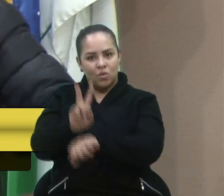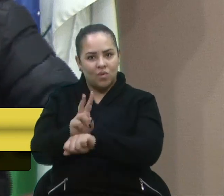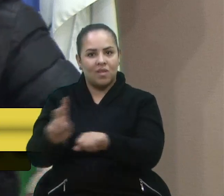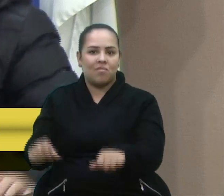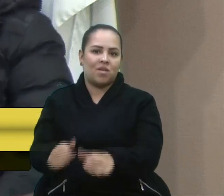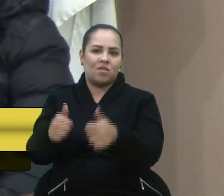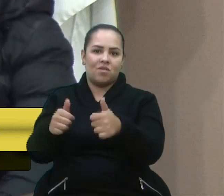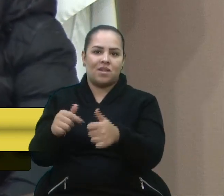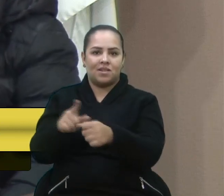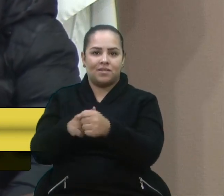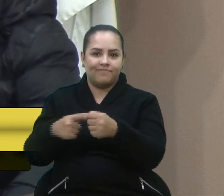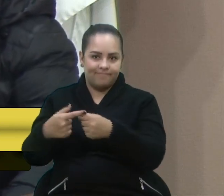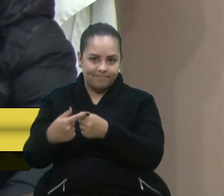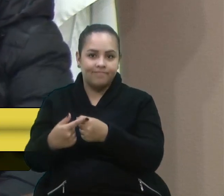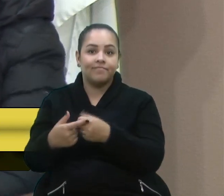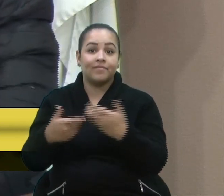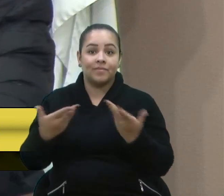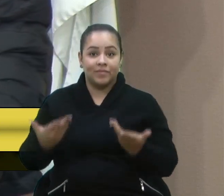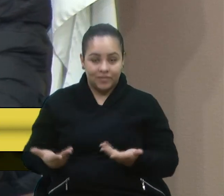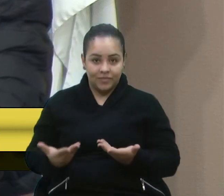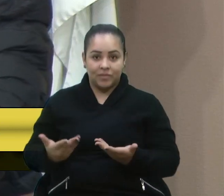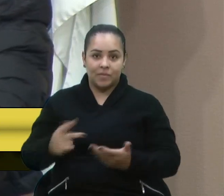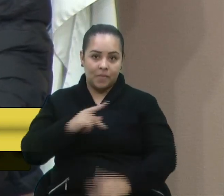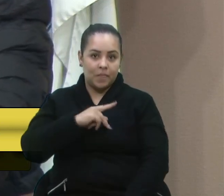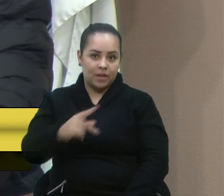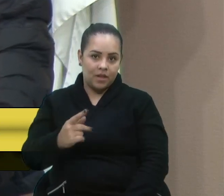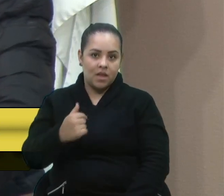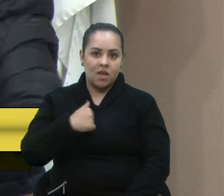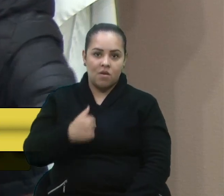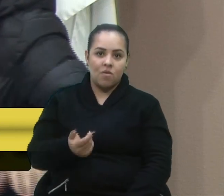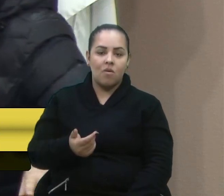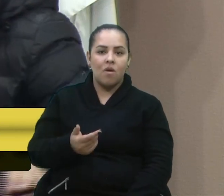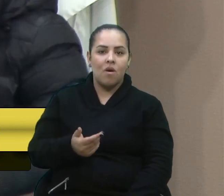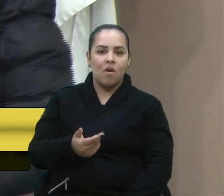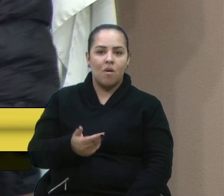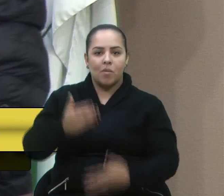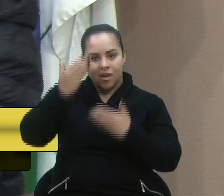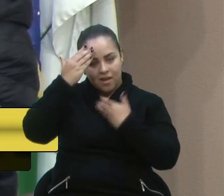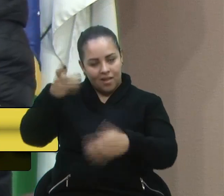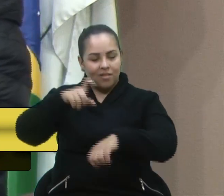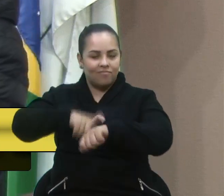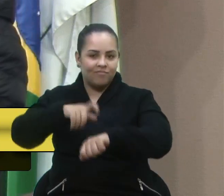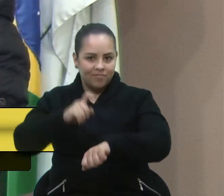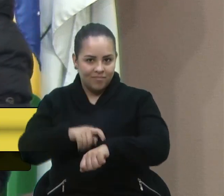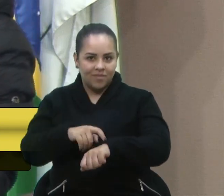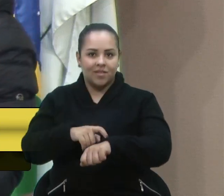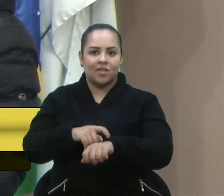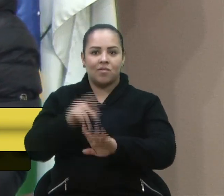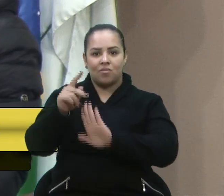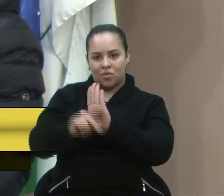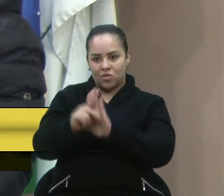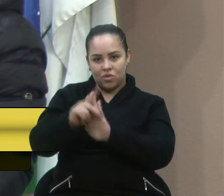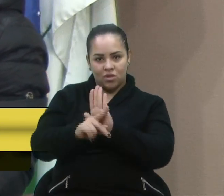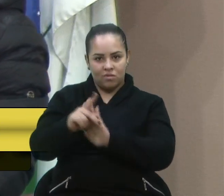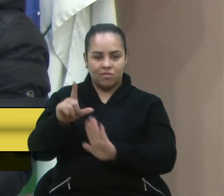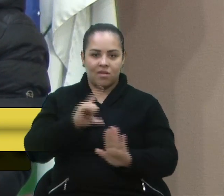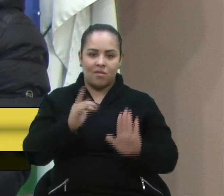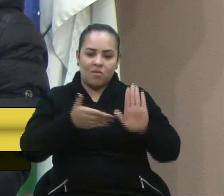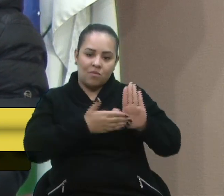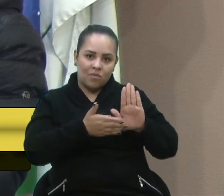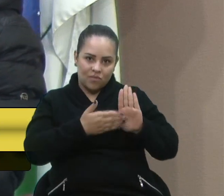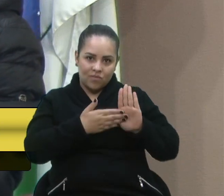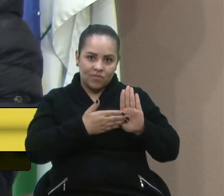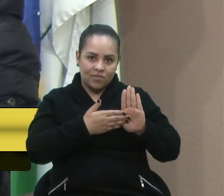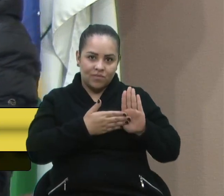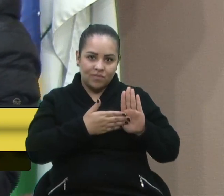sua cidade. Então, senhor presidente, lhe agradeço o tempo e o projeto está aí, protocolado, para quem quiser... Se possível, uma parte,